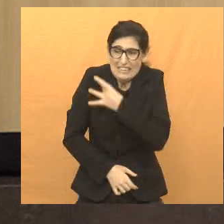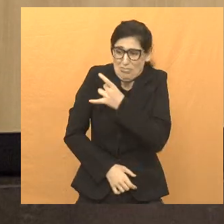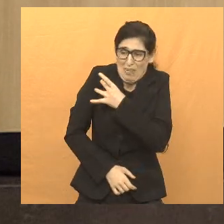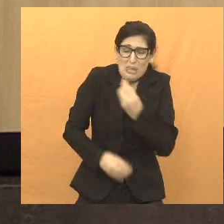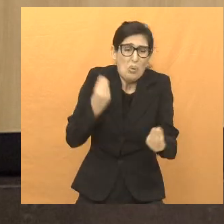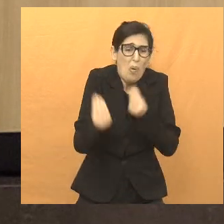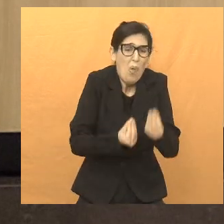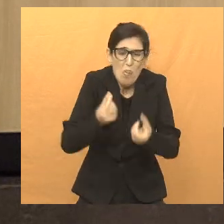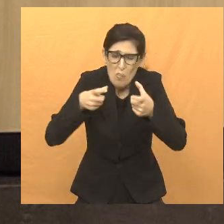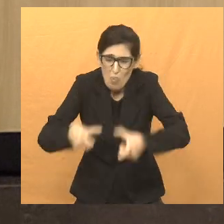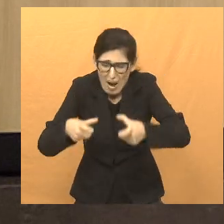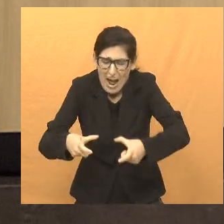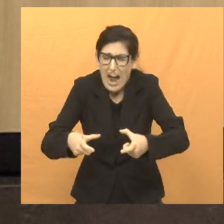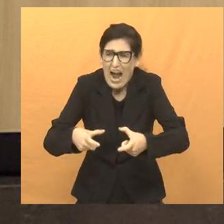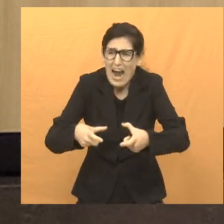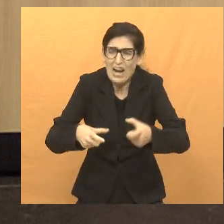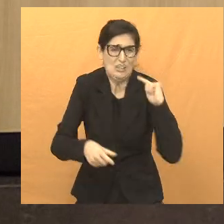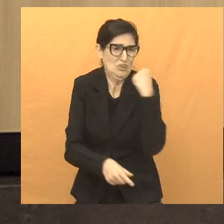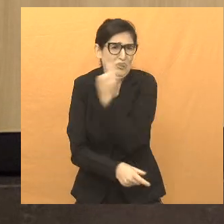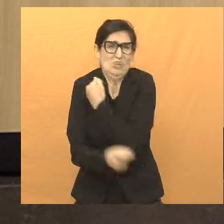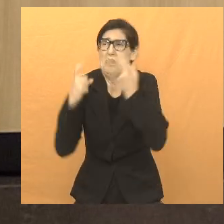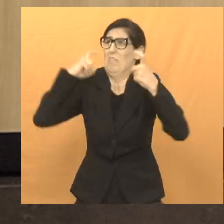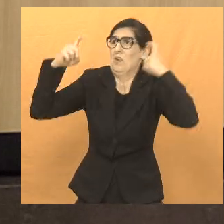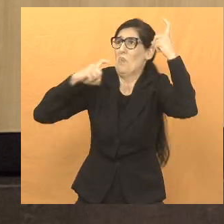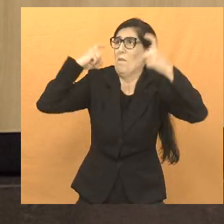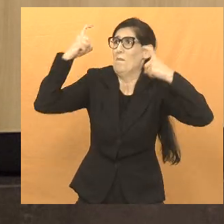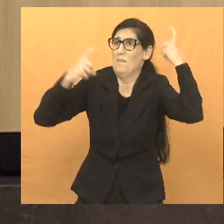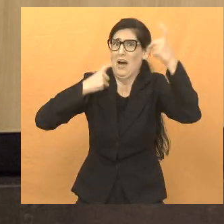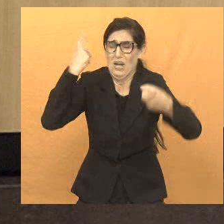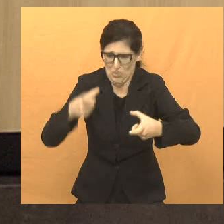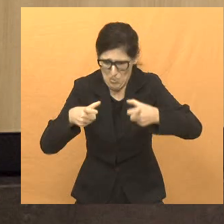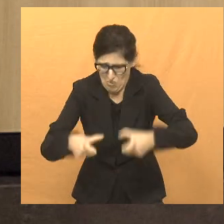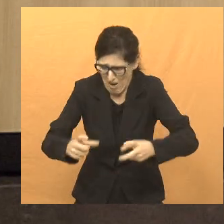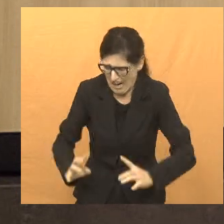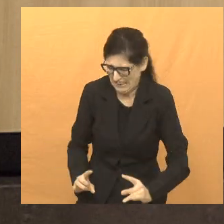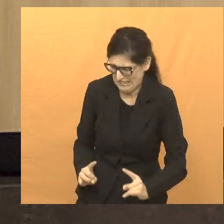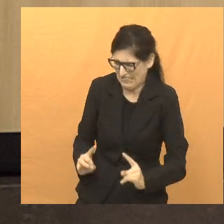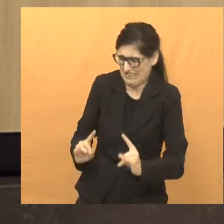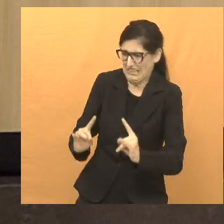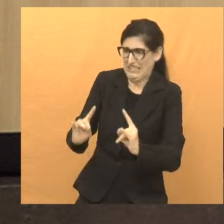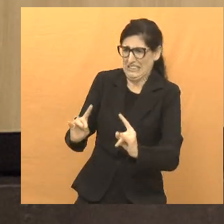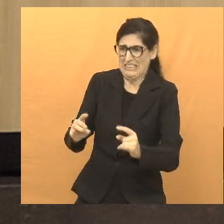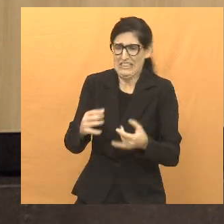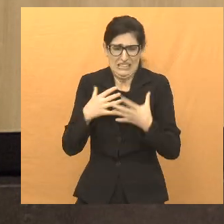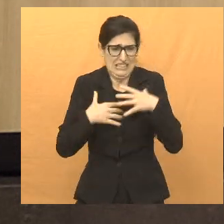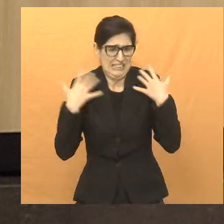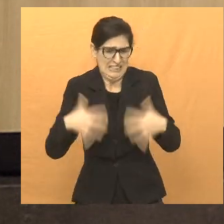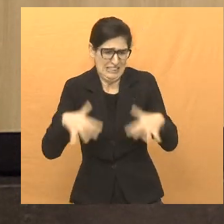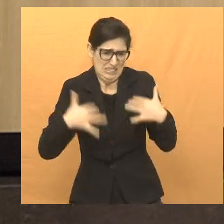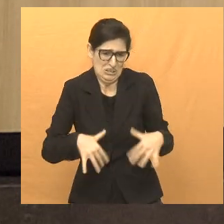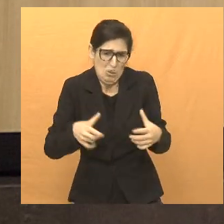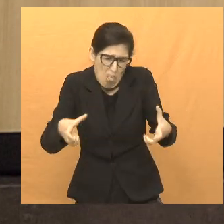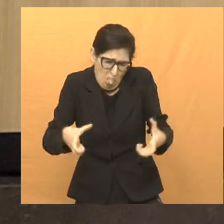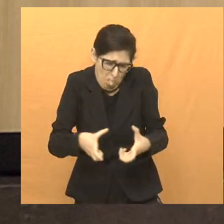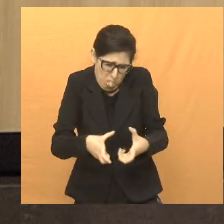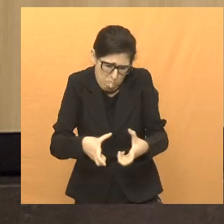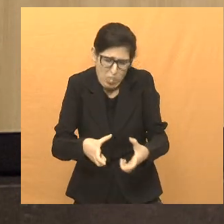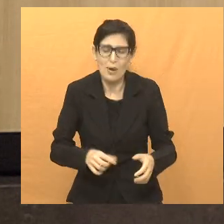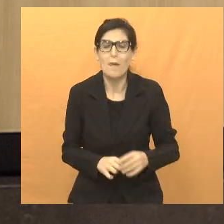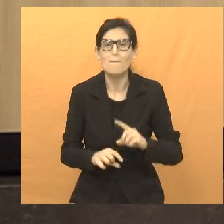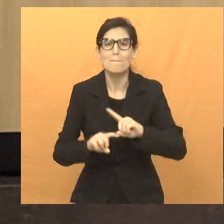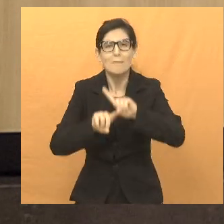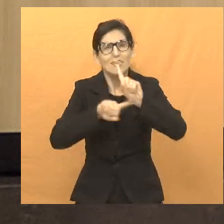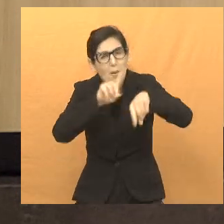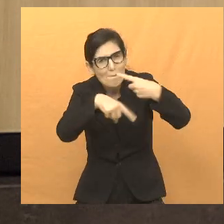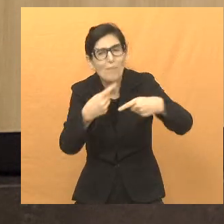naquele prédio. A gente achava que ele estava não tão otimizado para tudo isso. Mas depois que entrou a ala infantil,